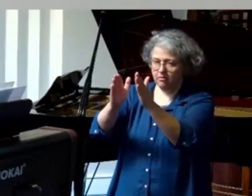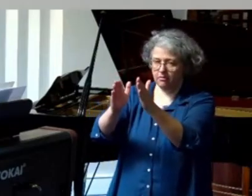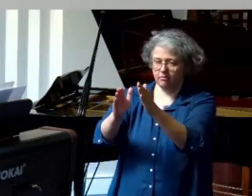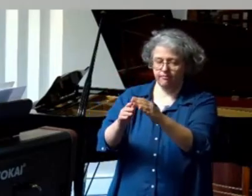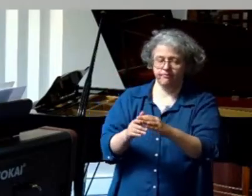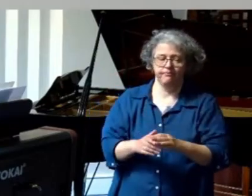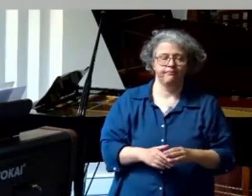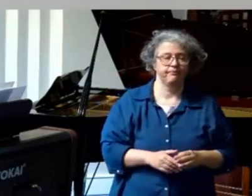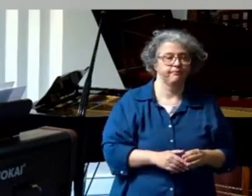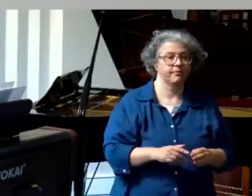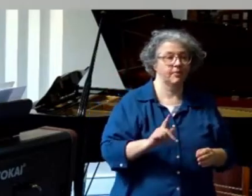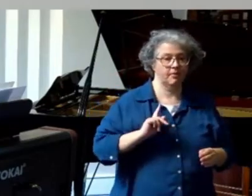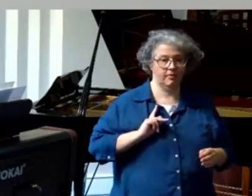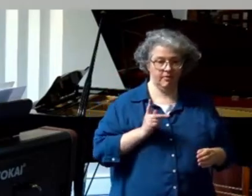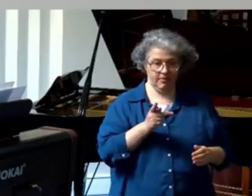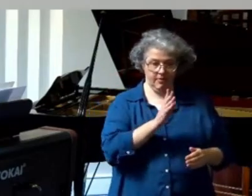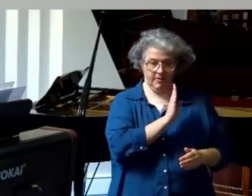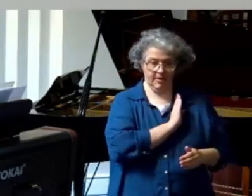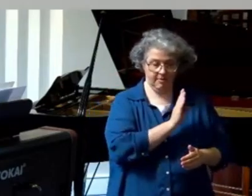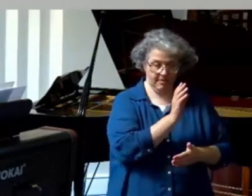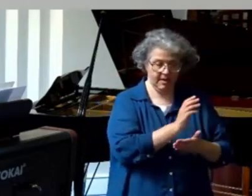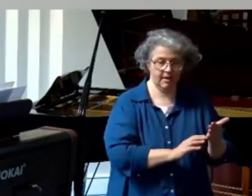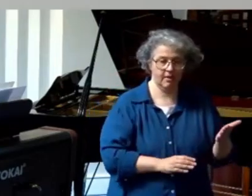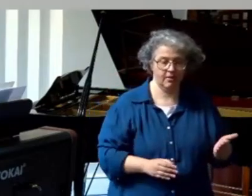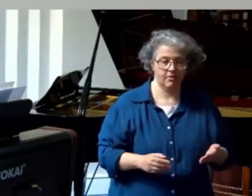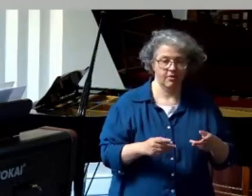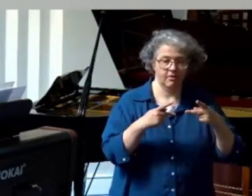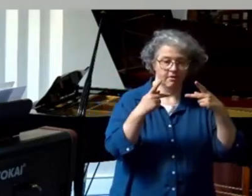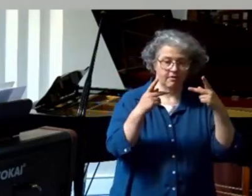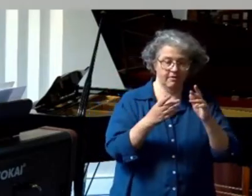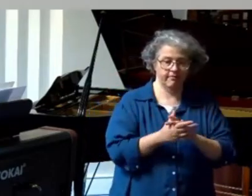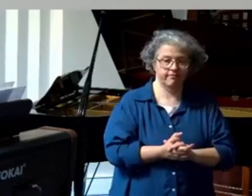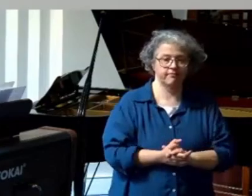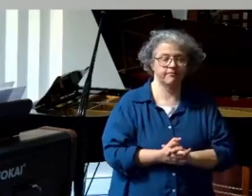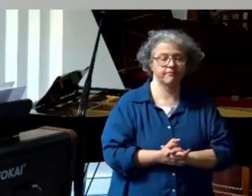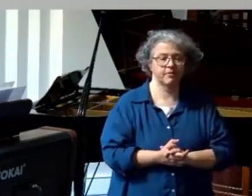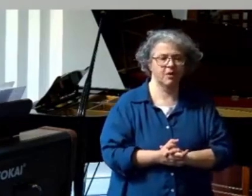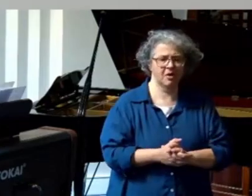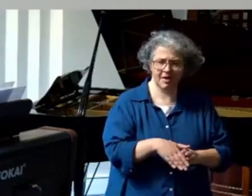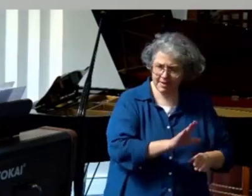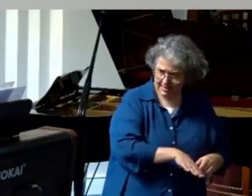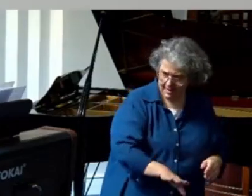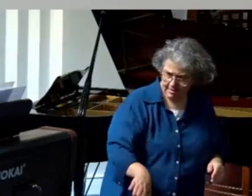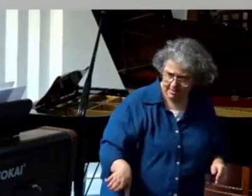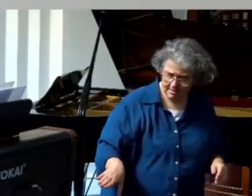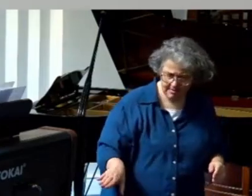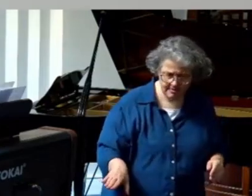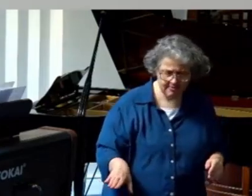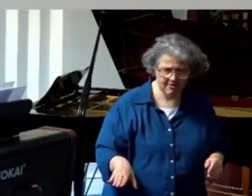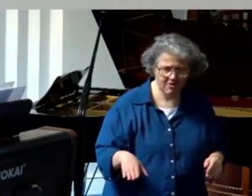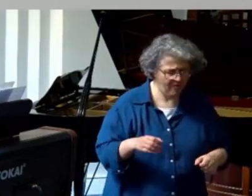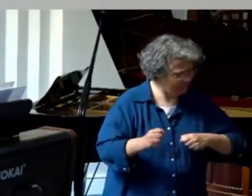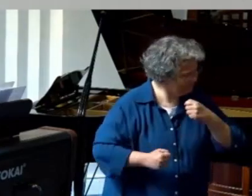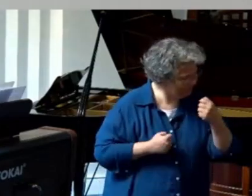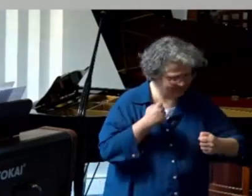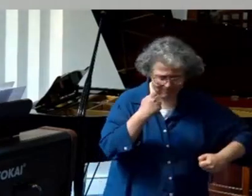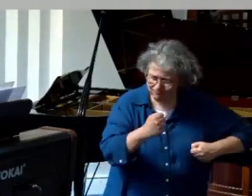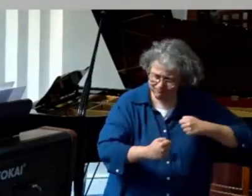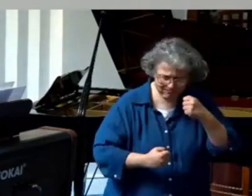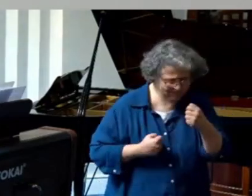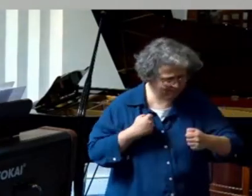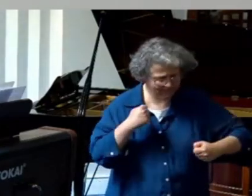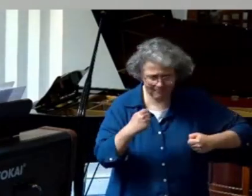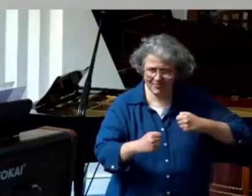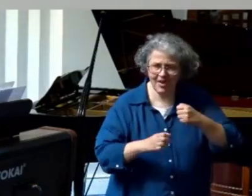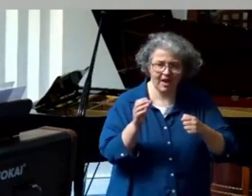Hebreus, na carta aos Hebreus, e eu ainda estou falando com as crianças, ele disse assim: crianças, corramos com perseverança